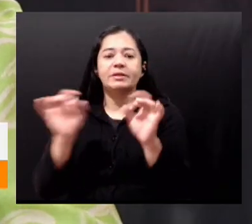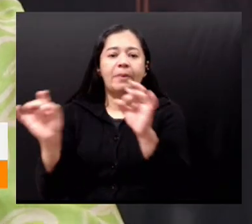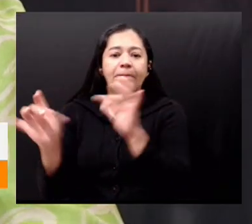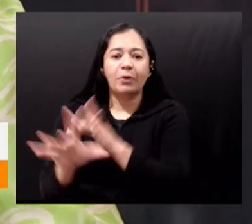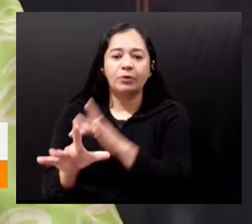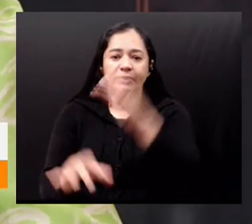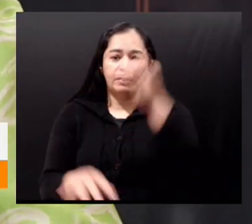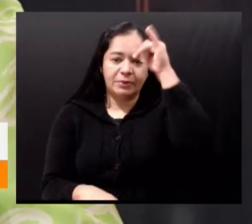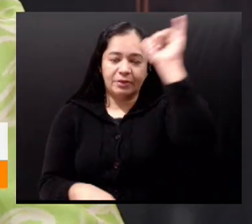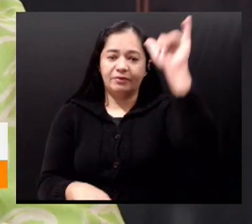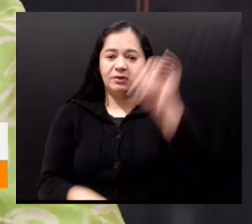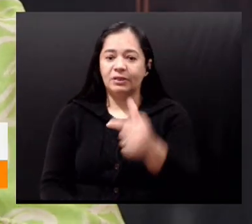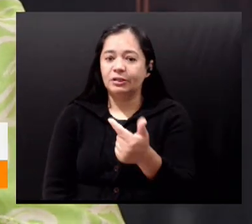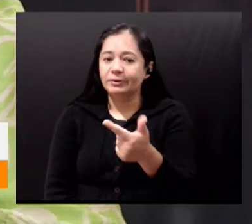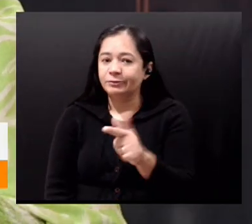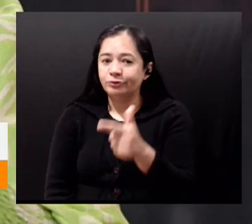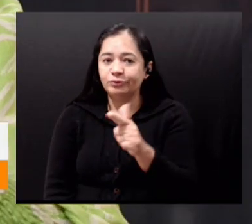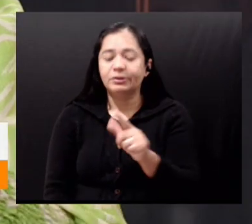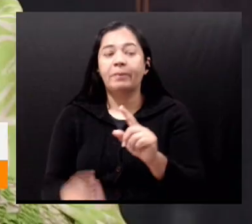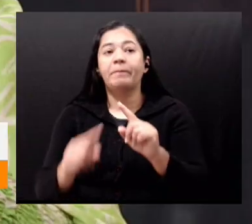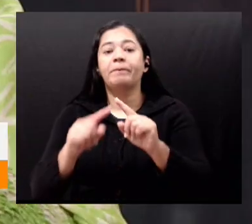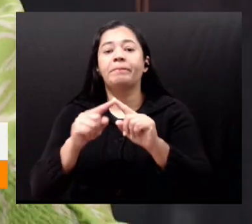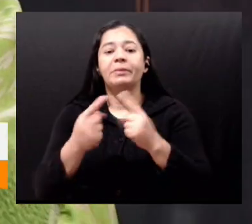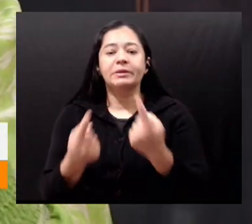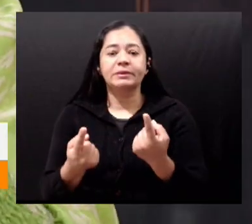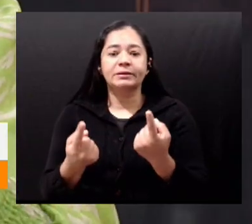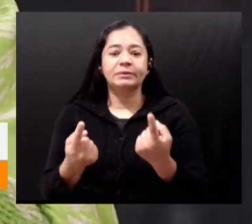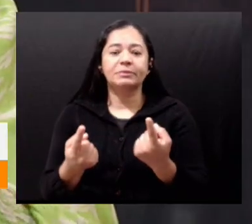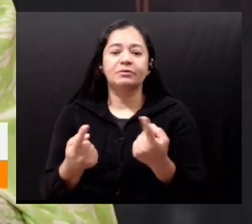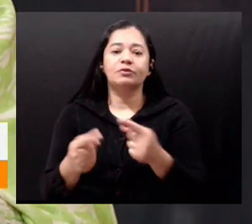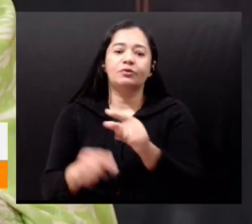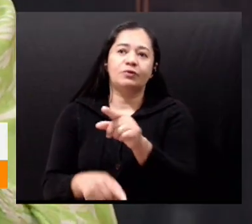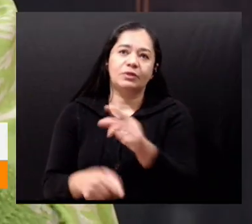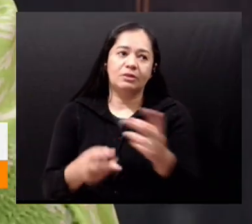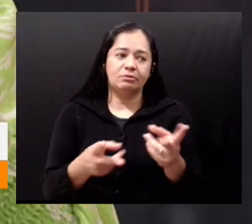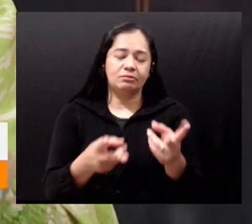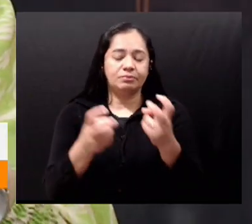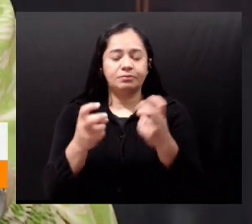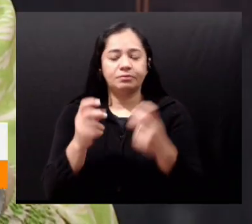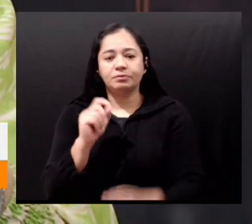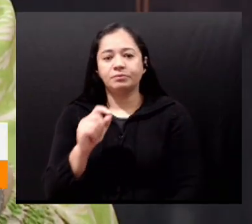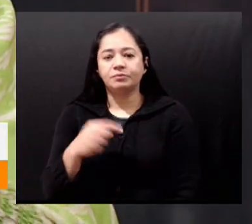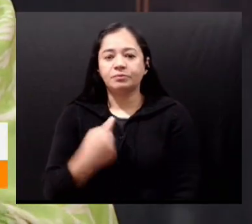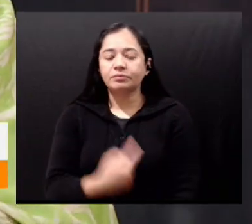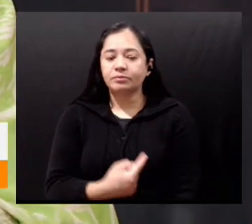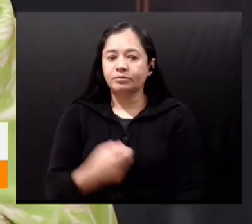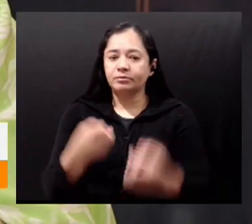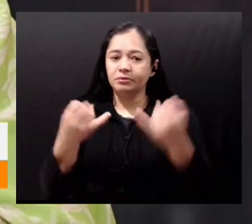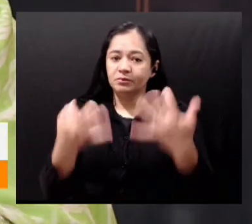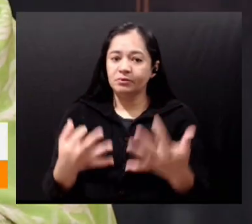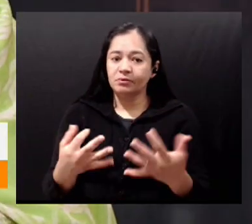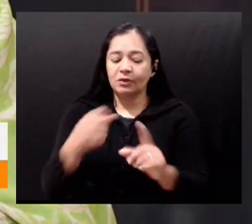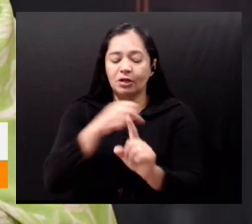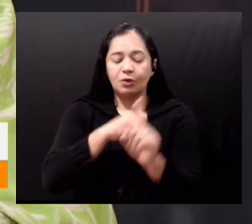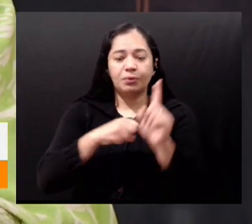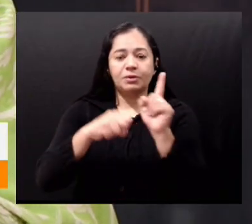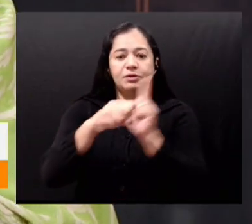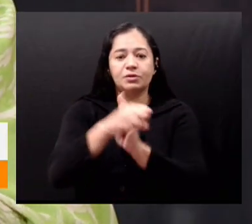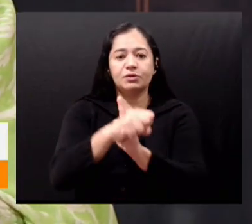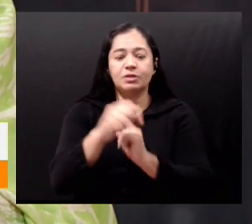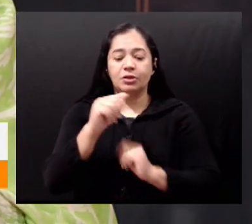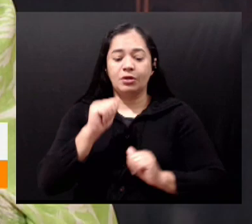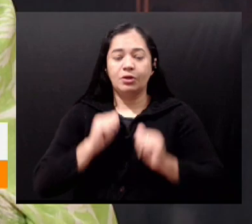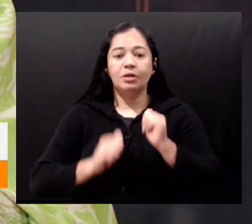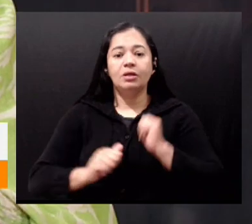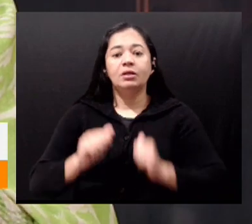aconteça. Mas, você percebe que nós estamos falando de uma sociedade ansiosa. Então